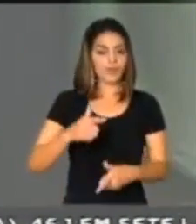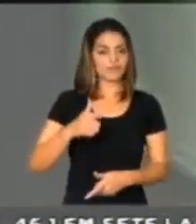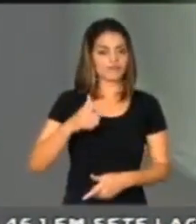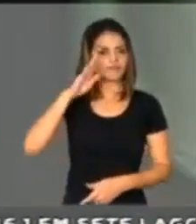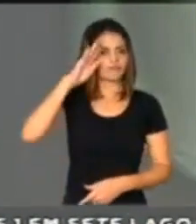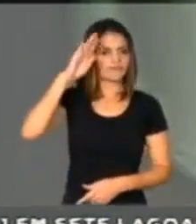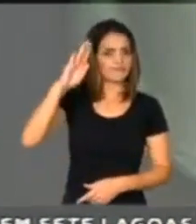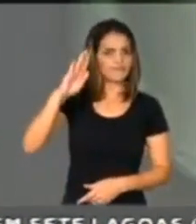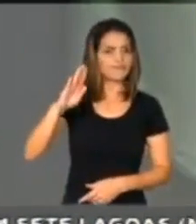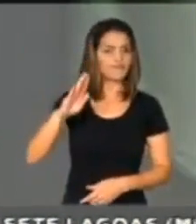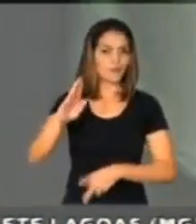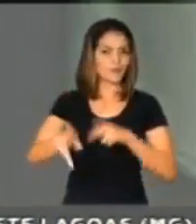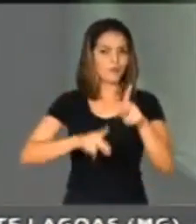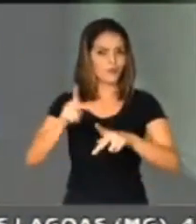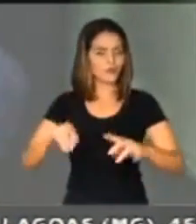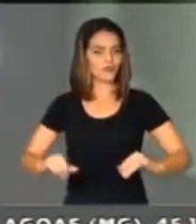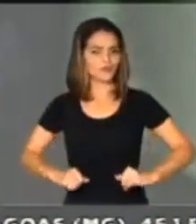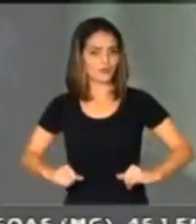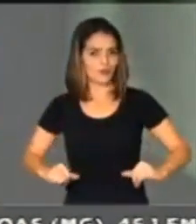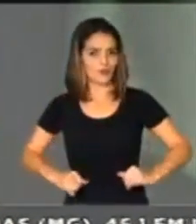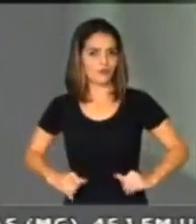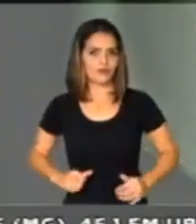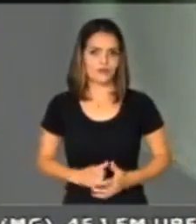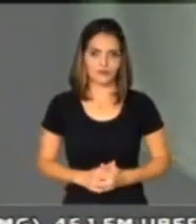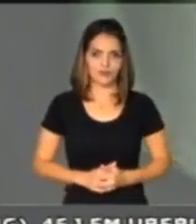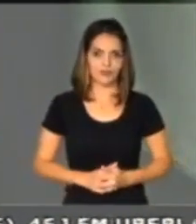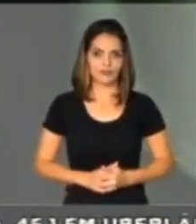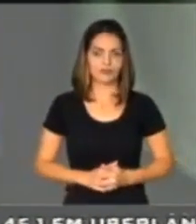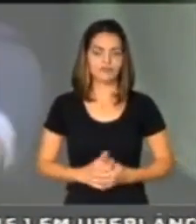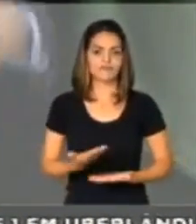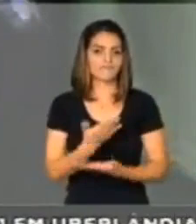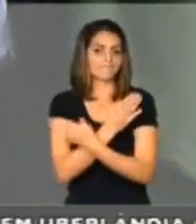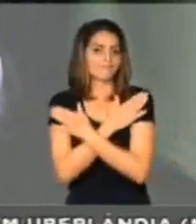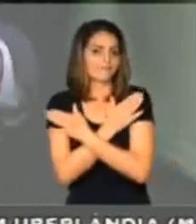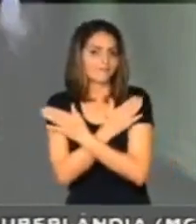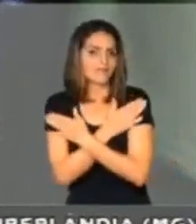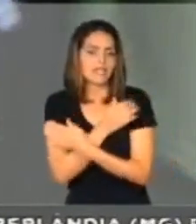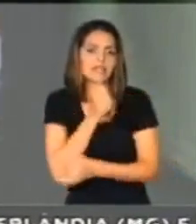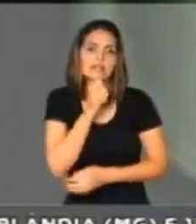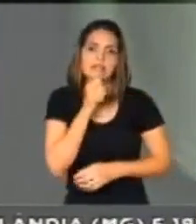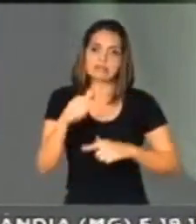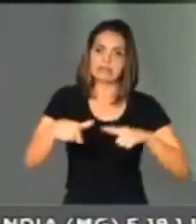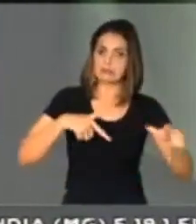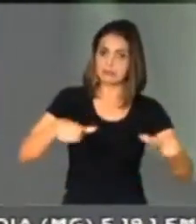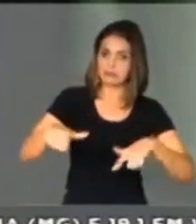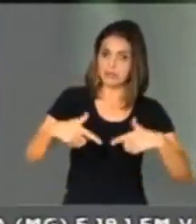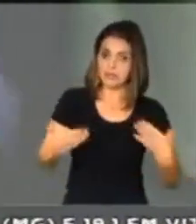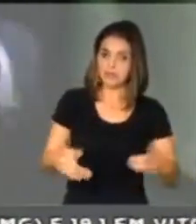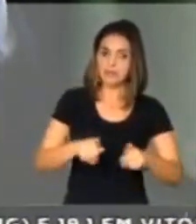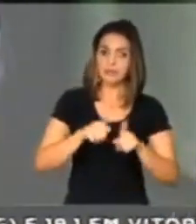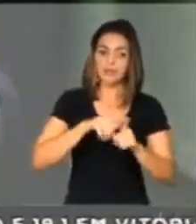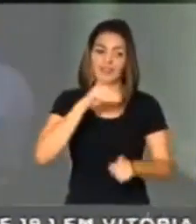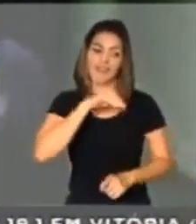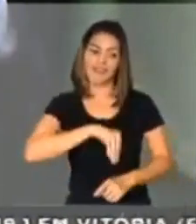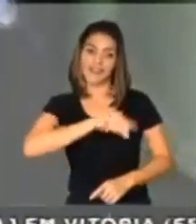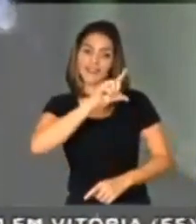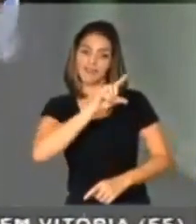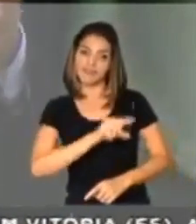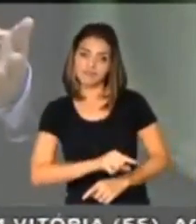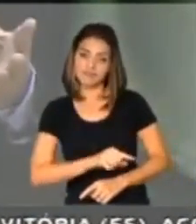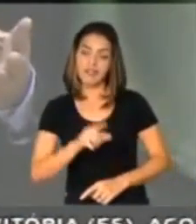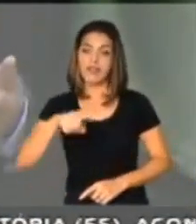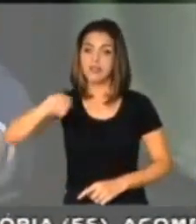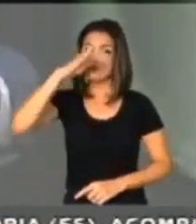hoje sofre o povo brasileiro. Sofre com o desemprego, sofre com a redução da renda. As pessoas